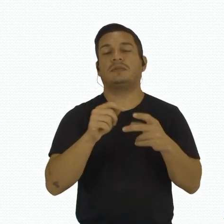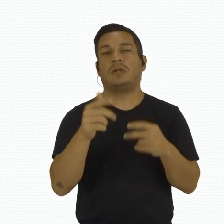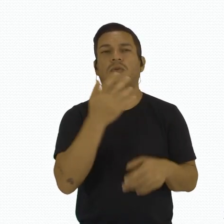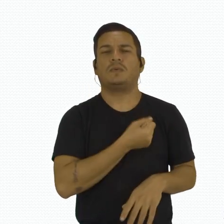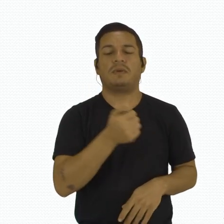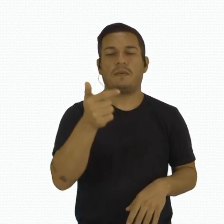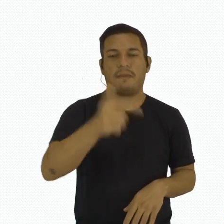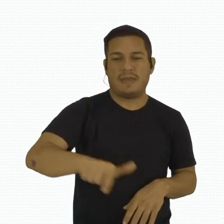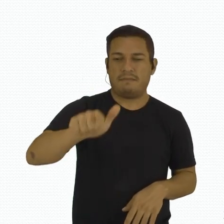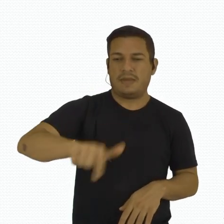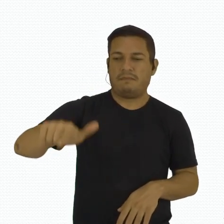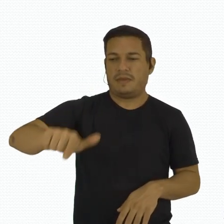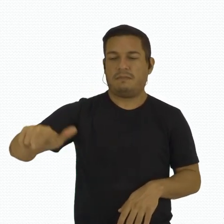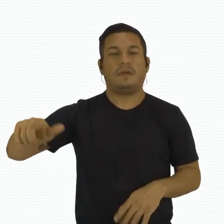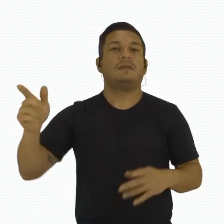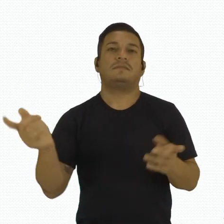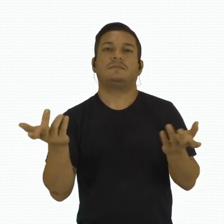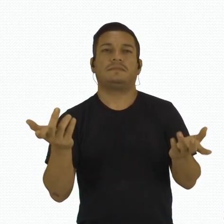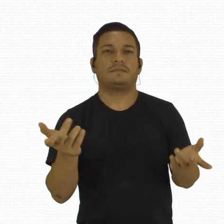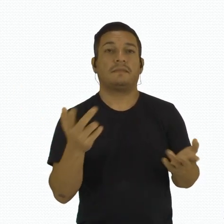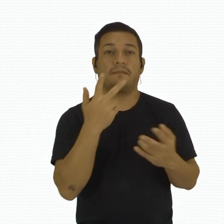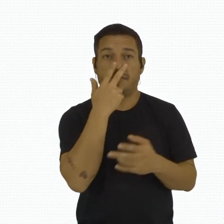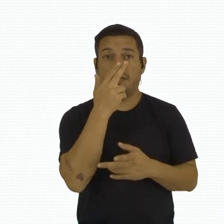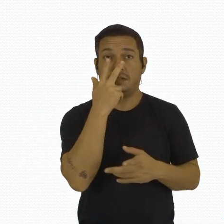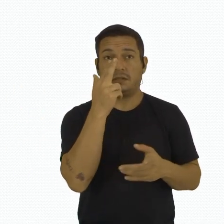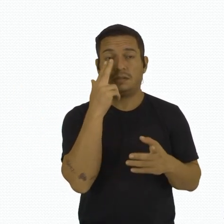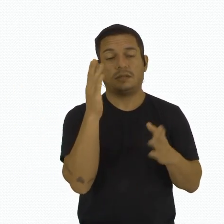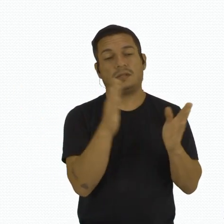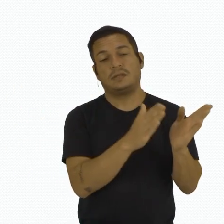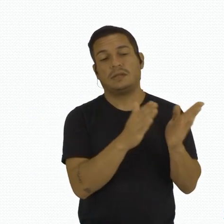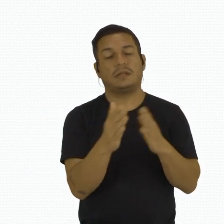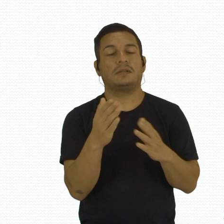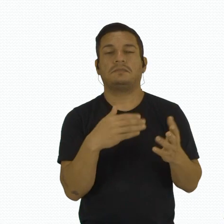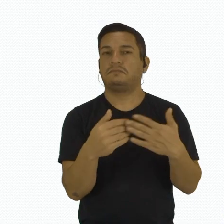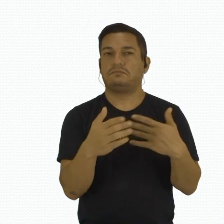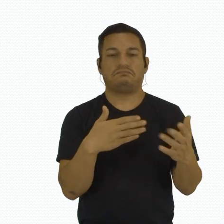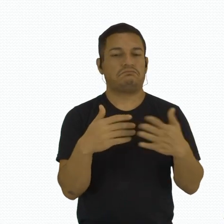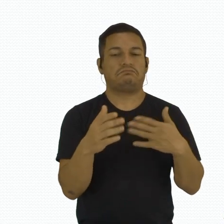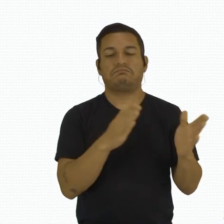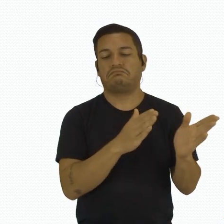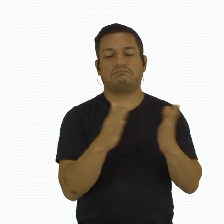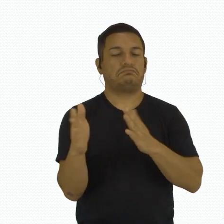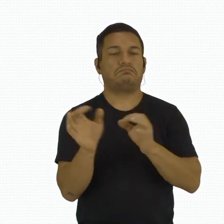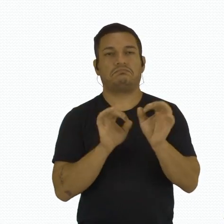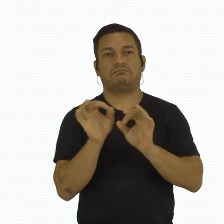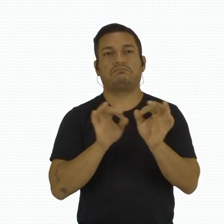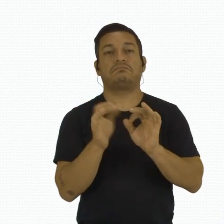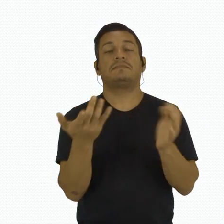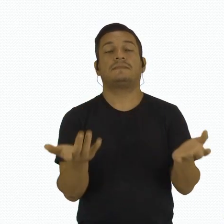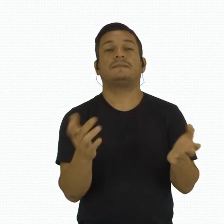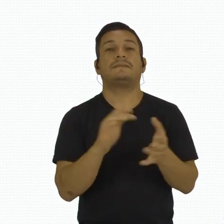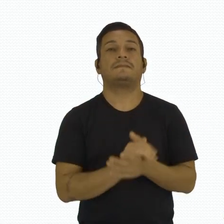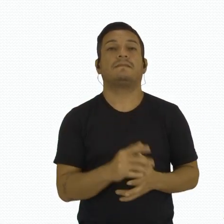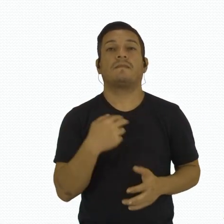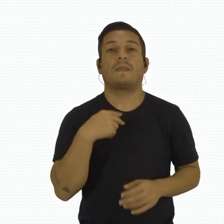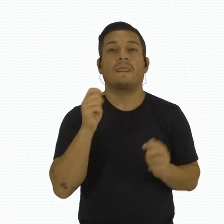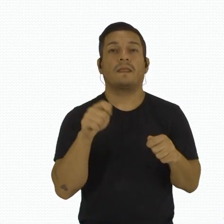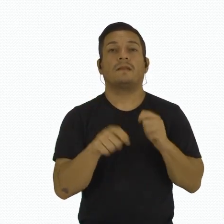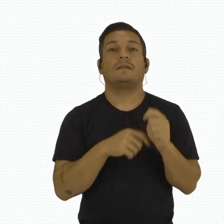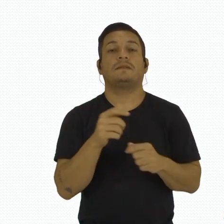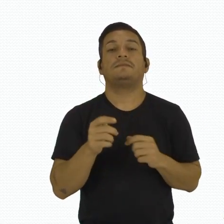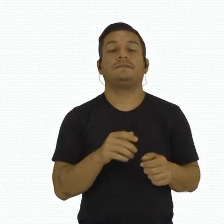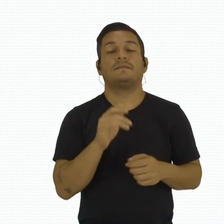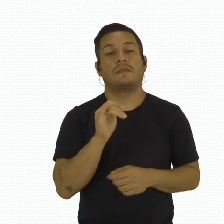números se repetindo de maneira ordenada. Parece que eles estão vindo aleatoriamente, certo? Então, nesse caso aí, eu posso